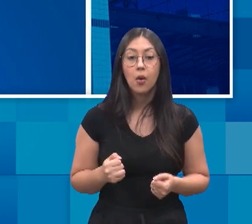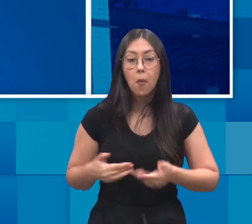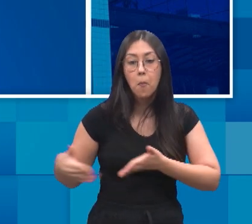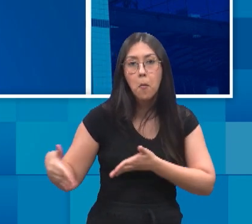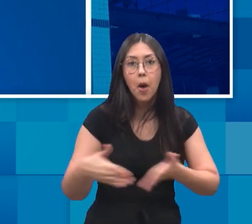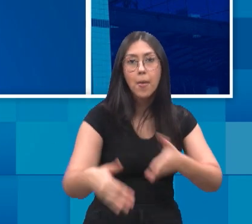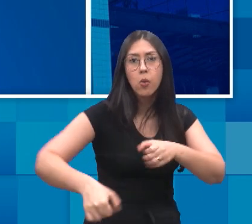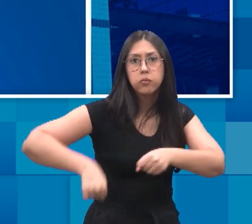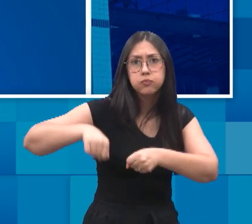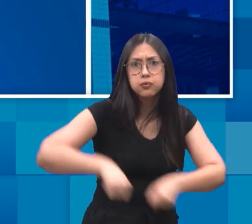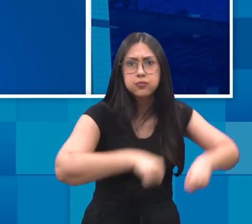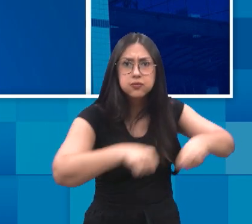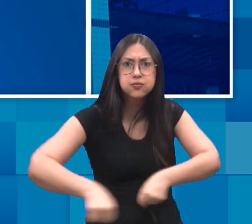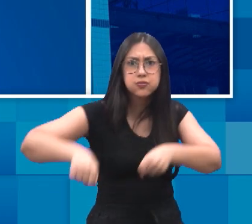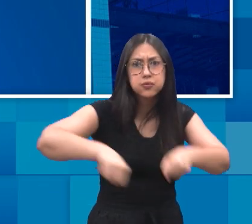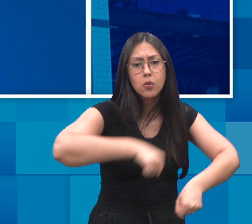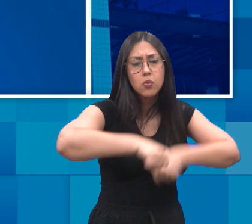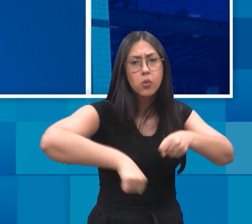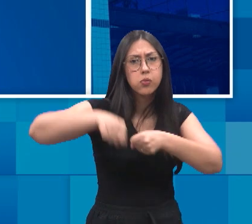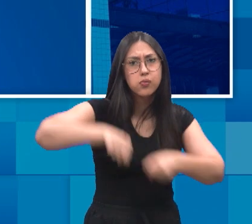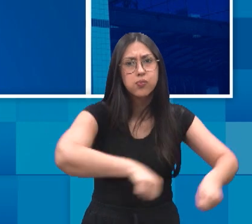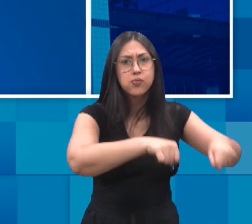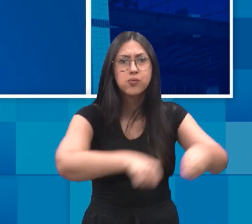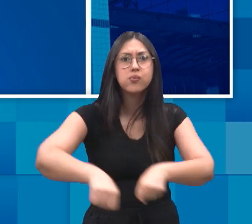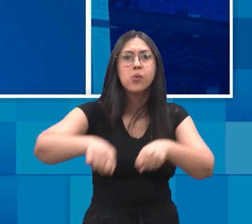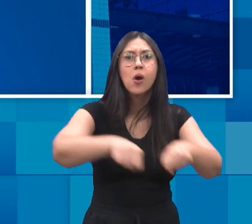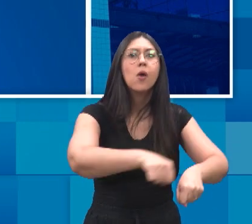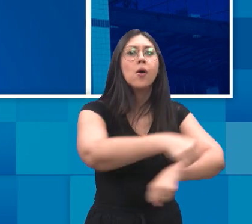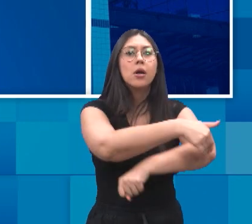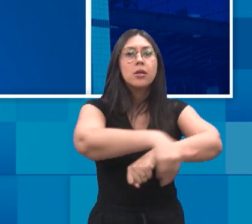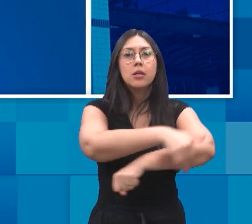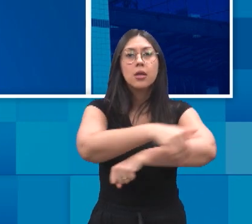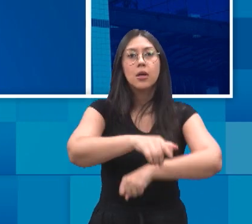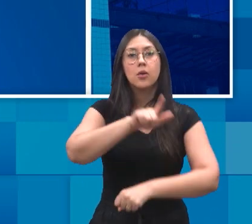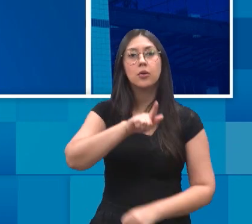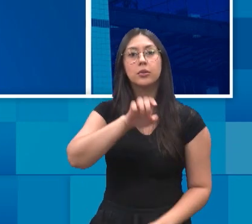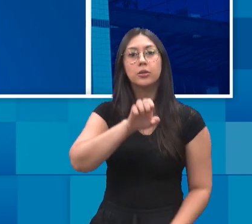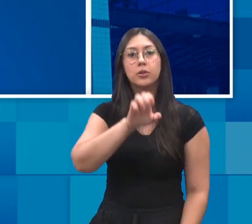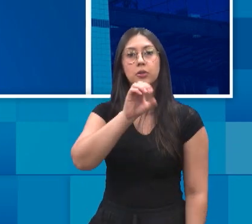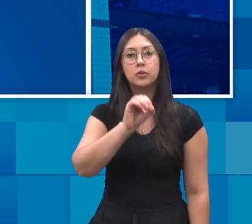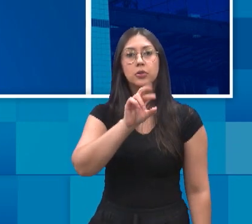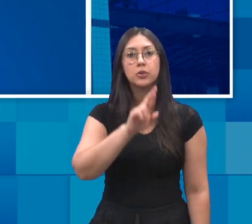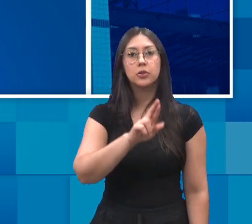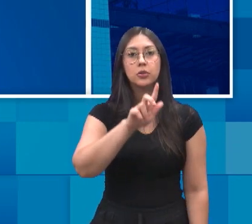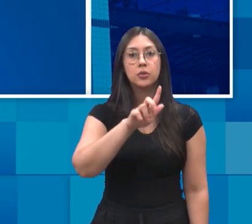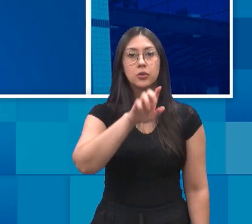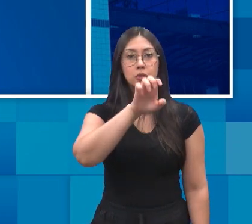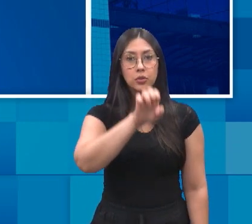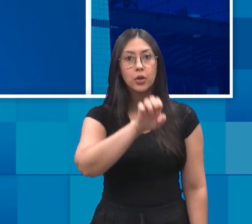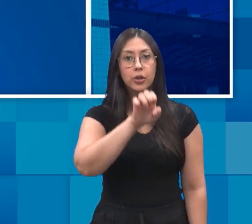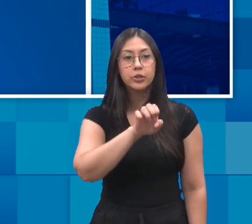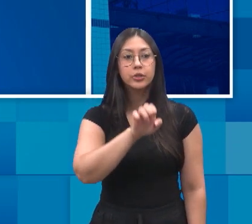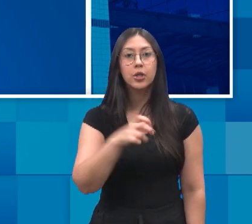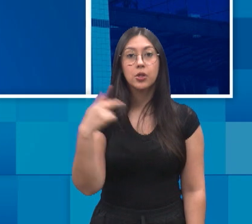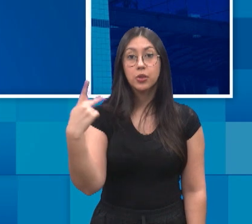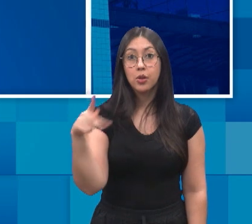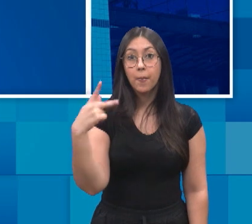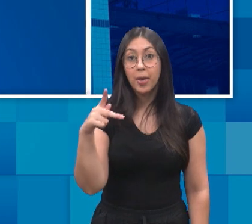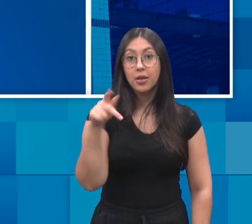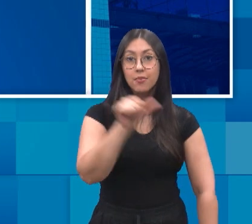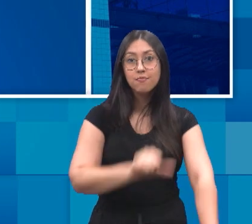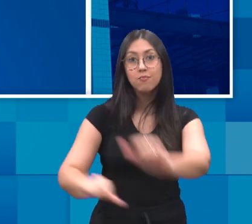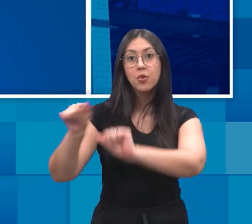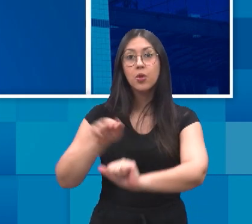Bicicross Racing BMX, localizada na rua George Williams, bairro Parque Industrial, de pista